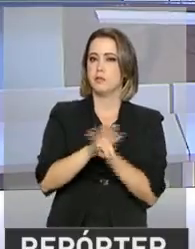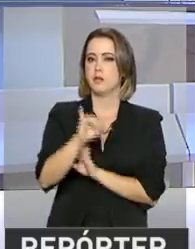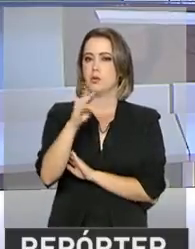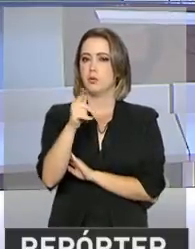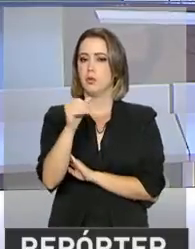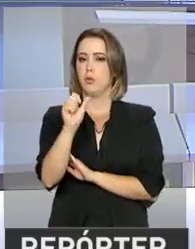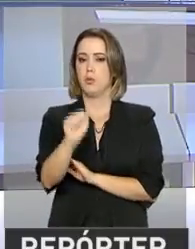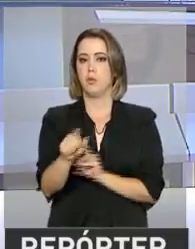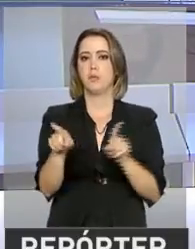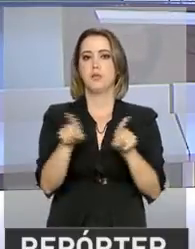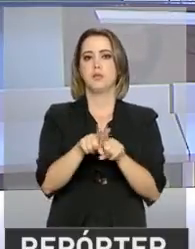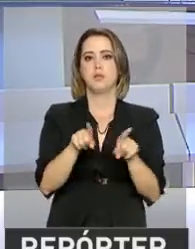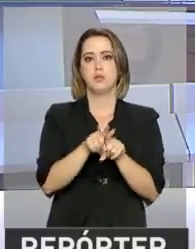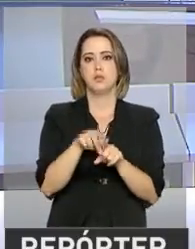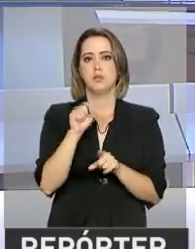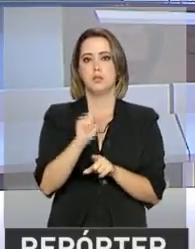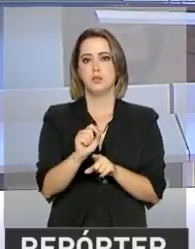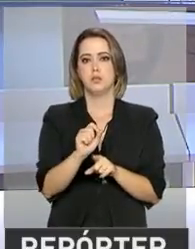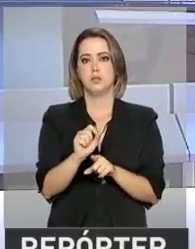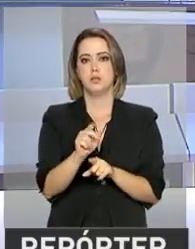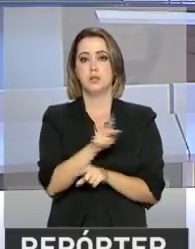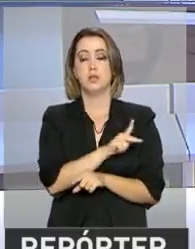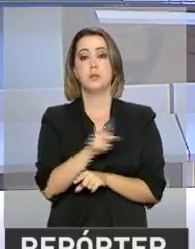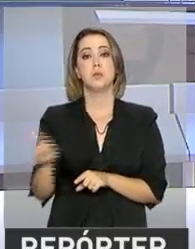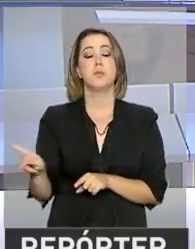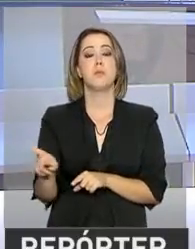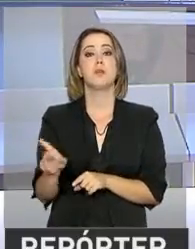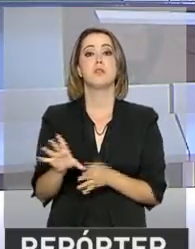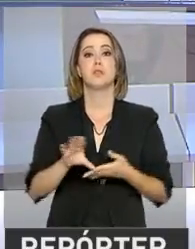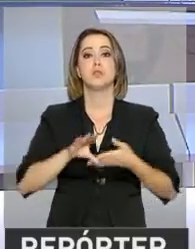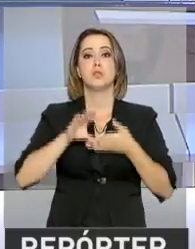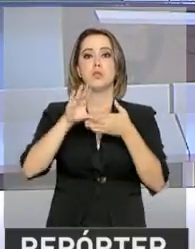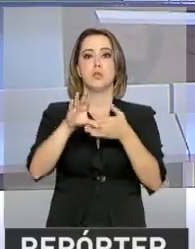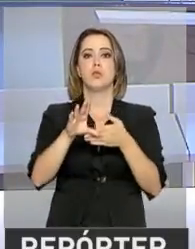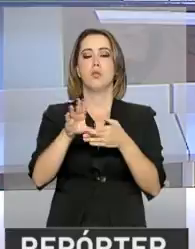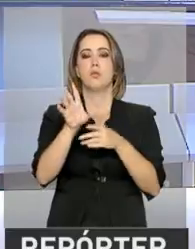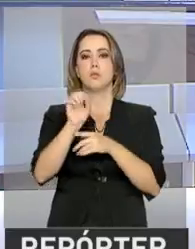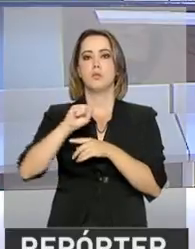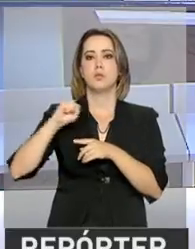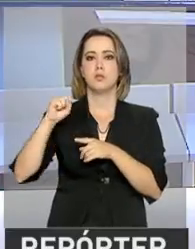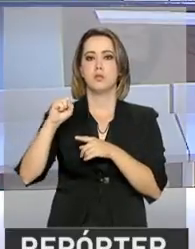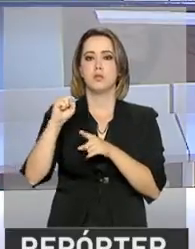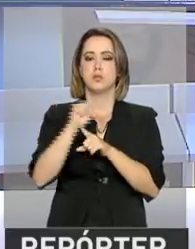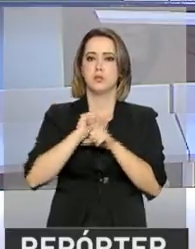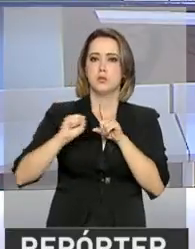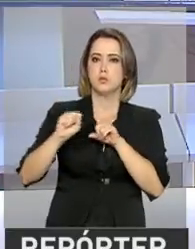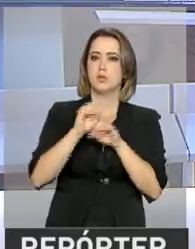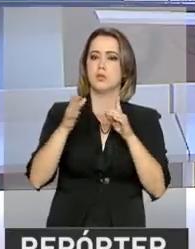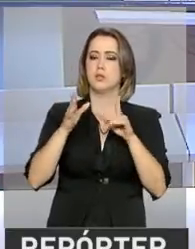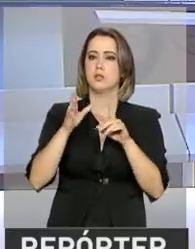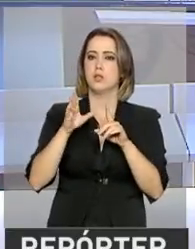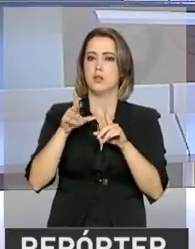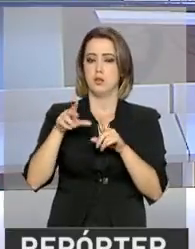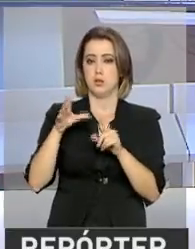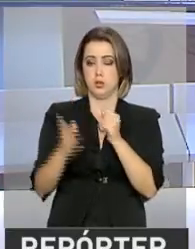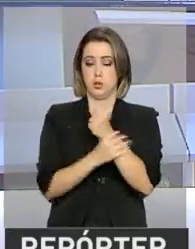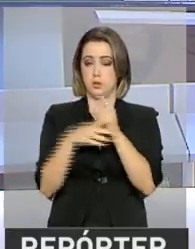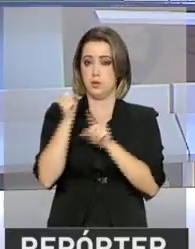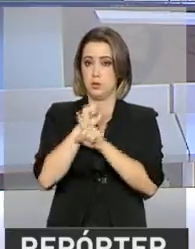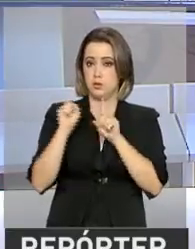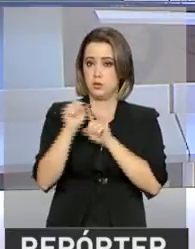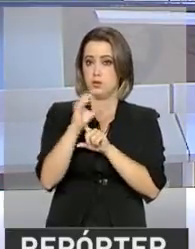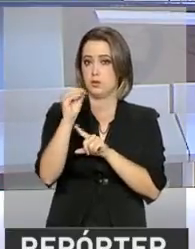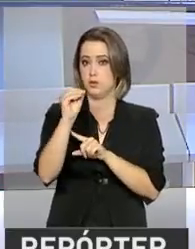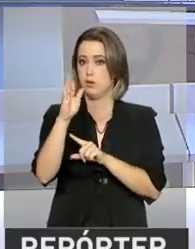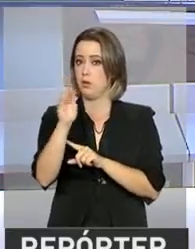paiva além da presidente da comissão de seguridade social da ordem dos advogados do brasil oab no